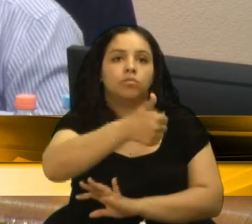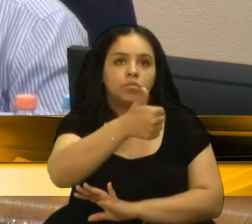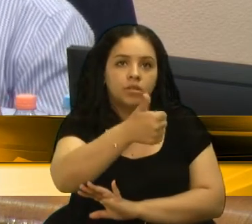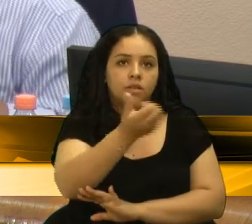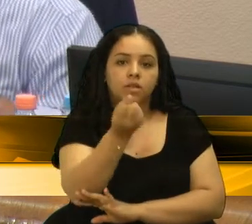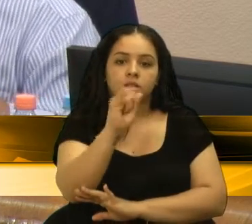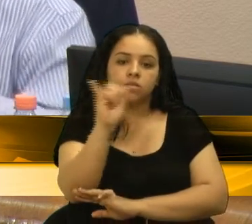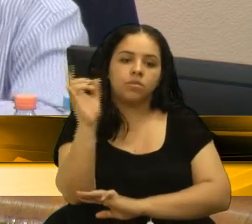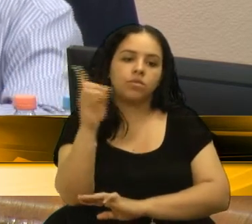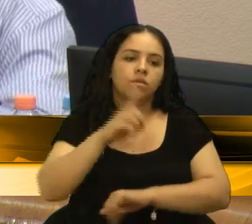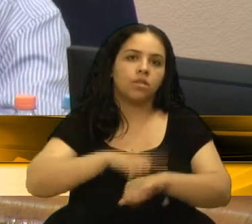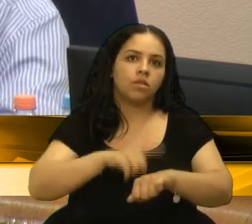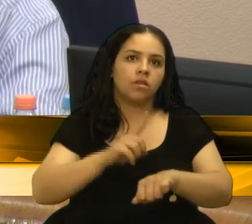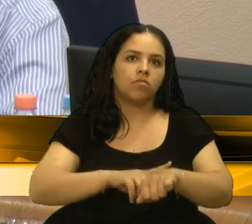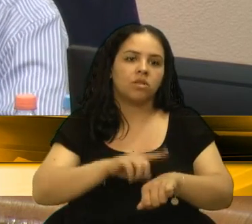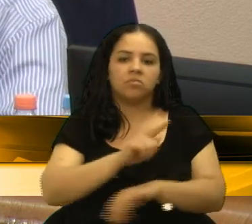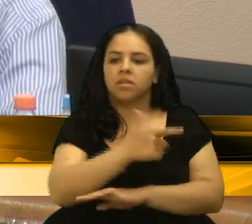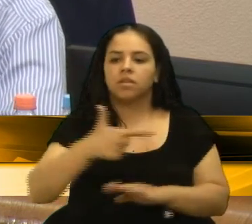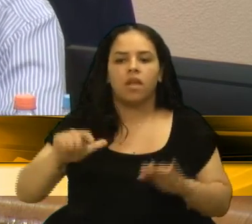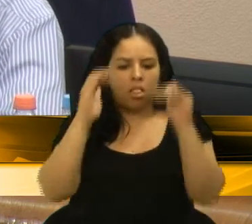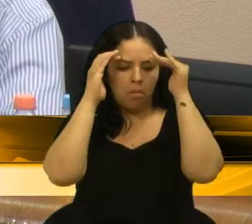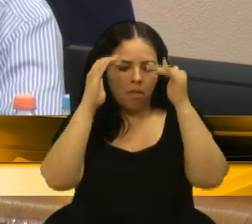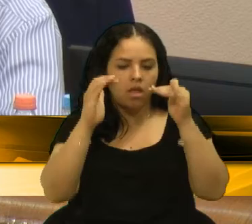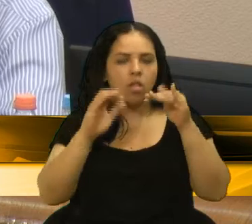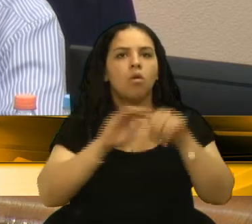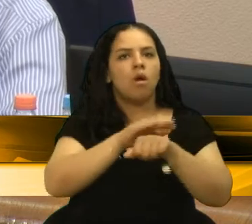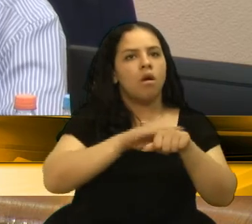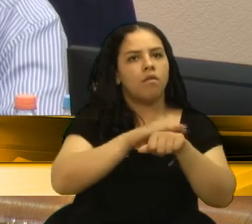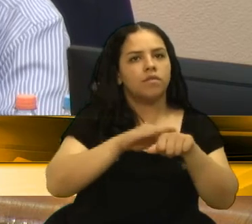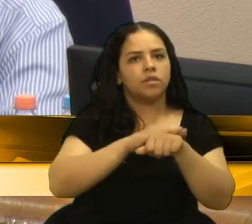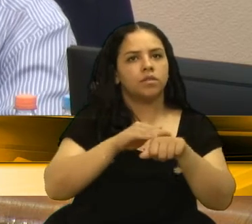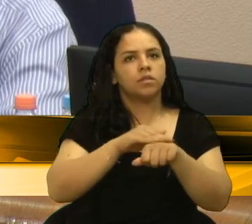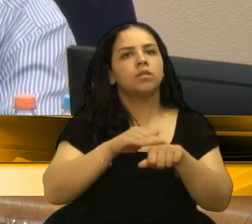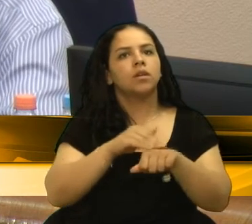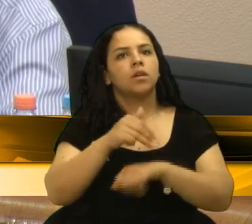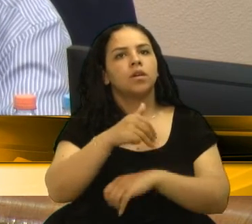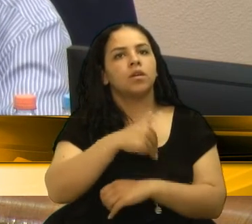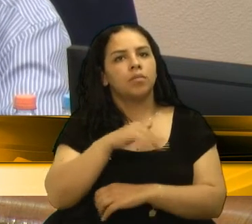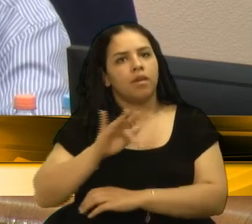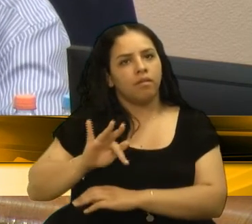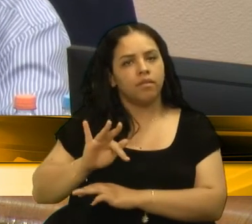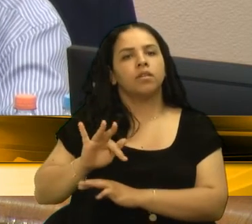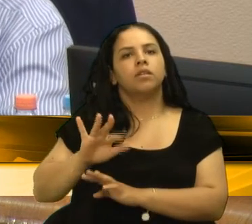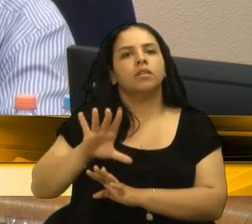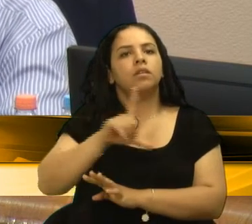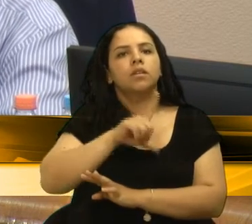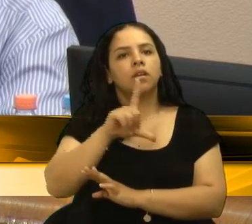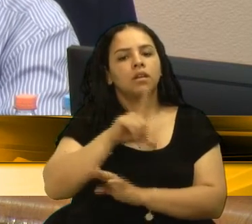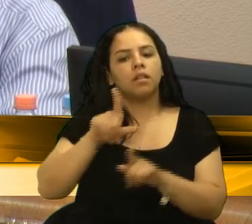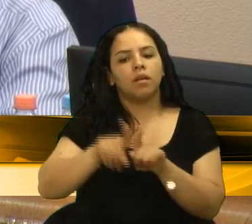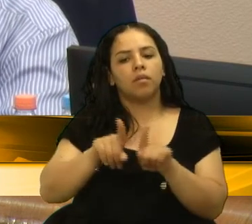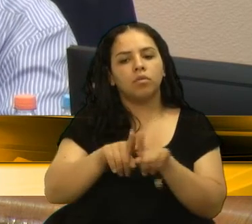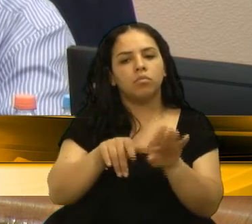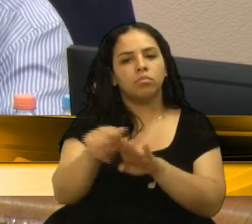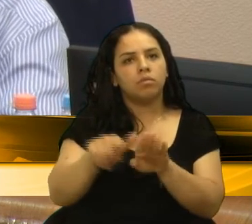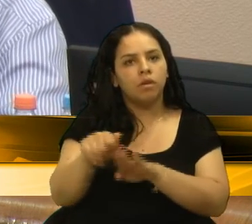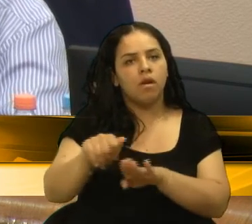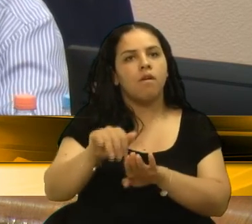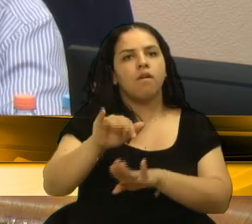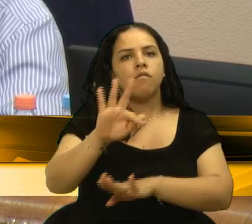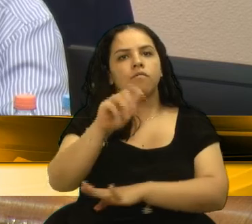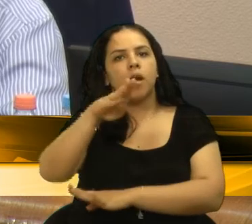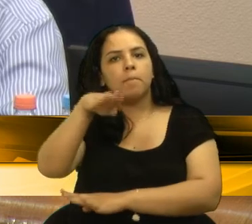esses prazos eram muito desrespeitados, muito na conversa no Ministério Público Federal, a gente entendeu que, por conselho também do doutor Fabiano,